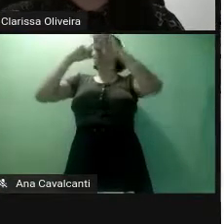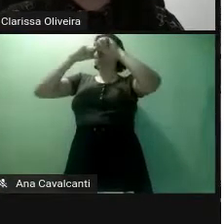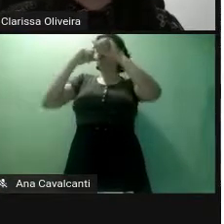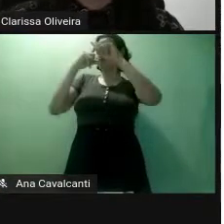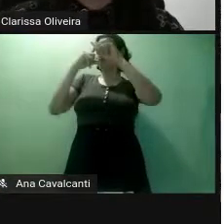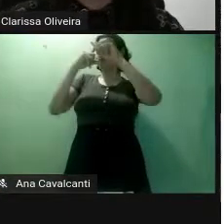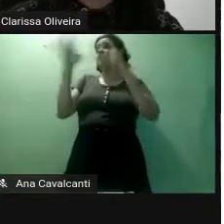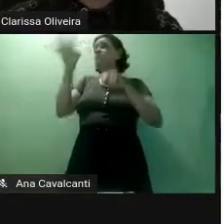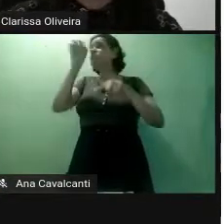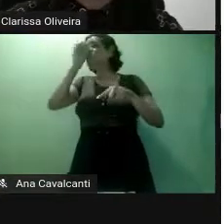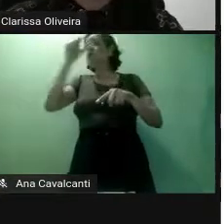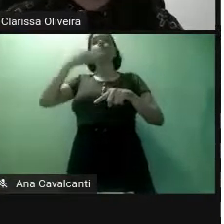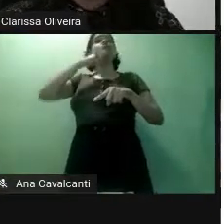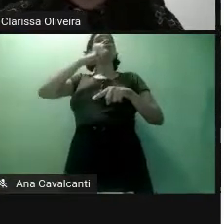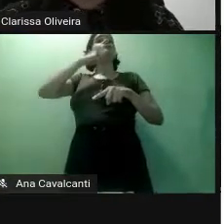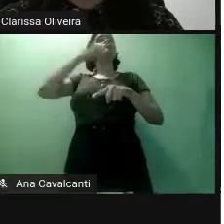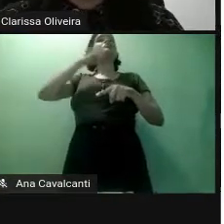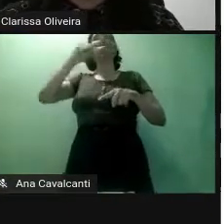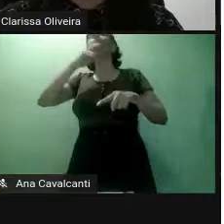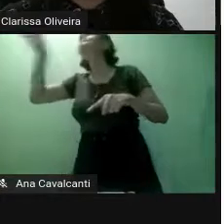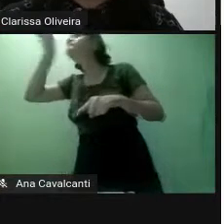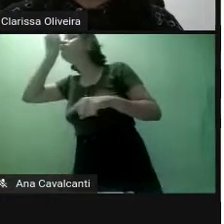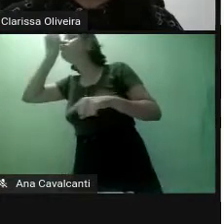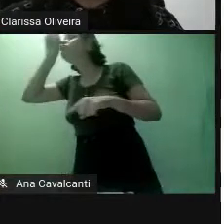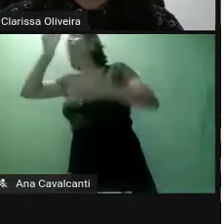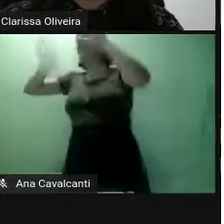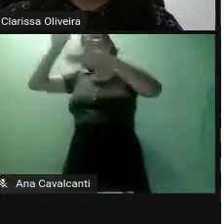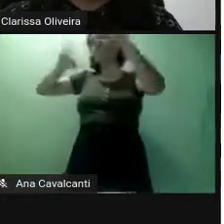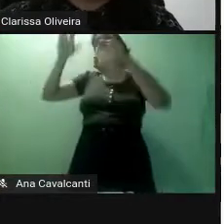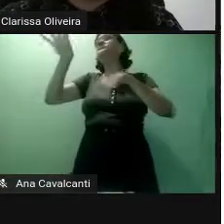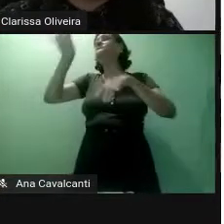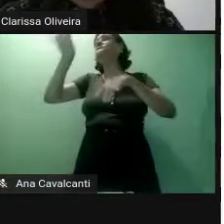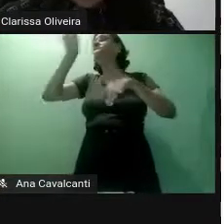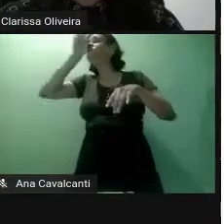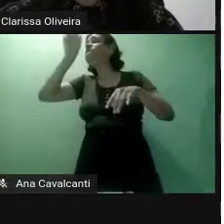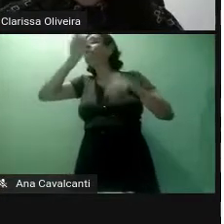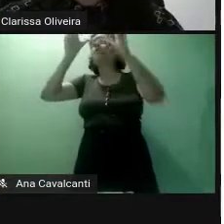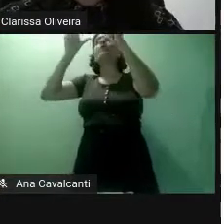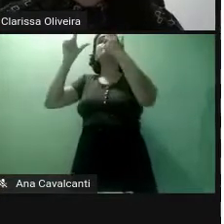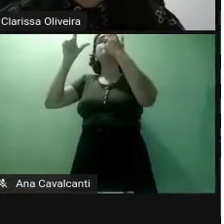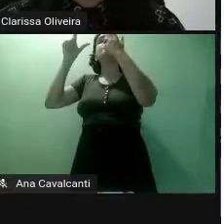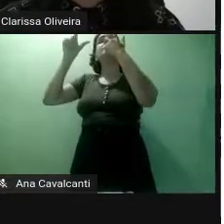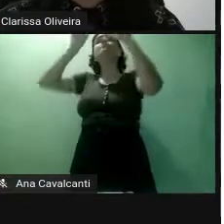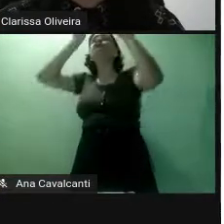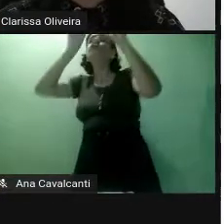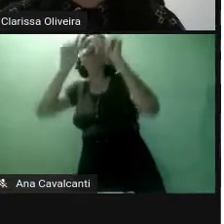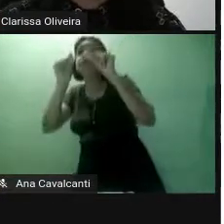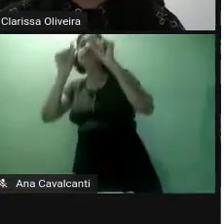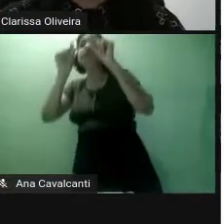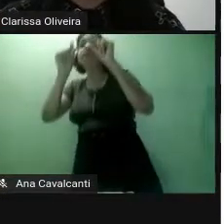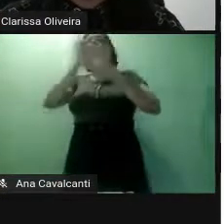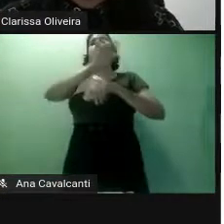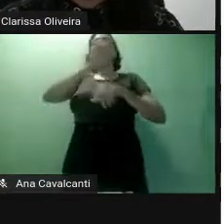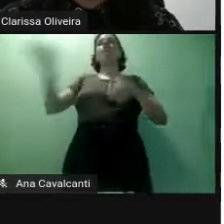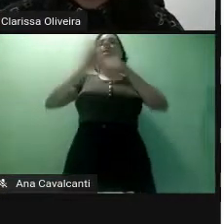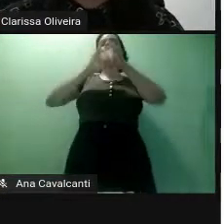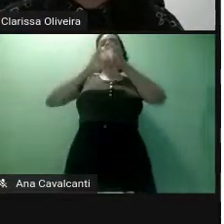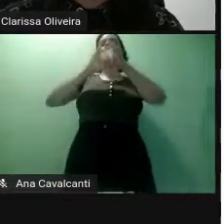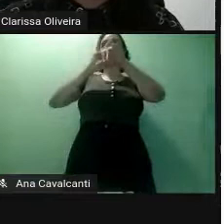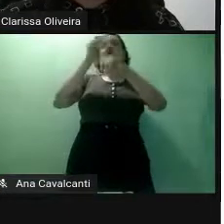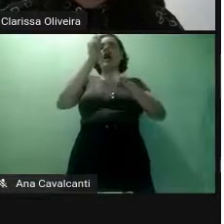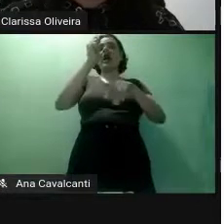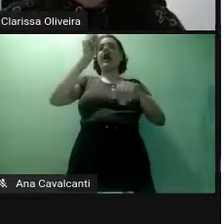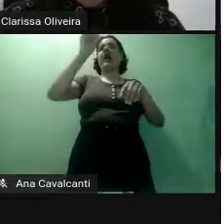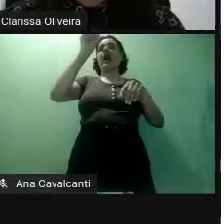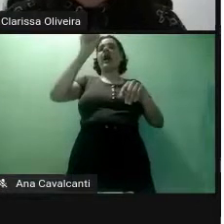Isso, cientificamente falando, é chamado de anosmia. Quando a gente se infecta com o